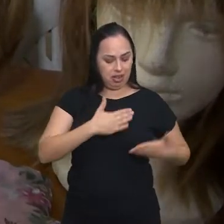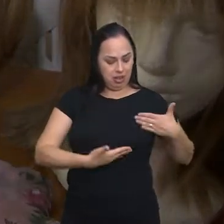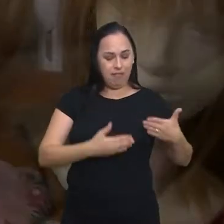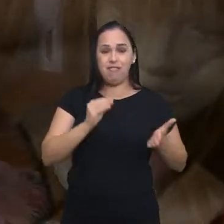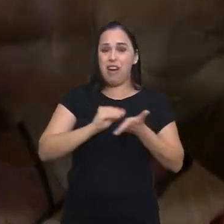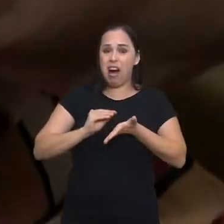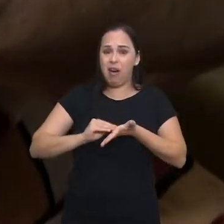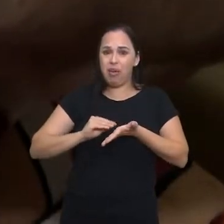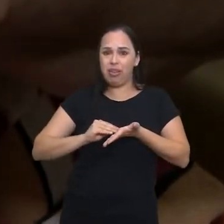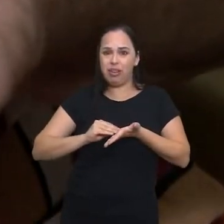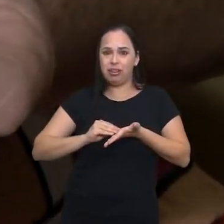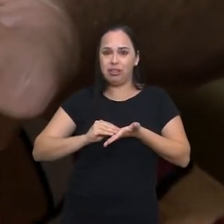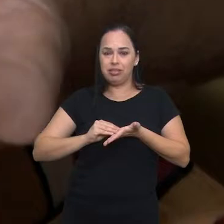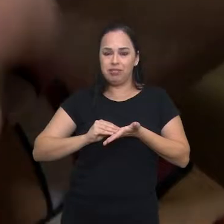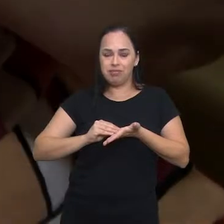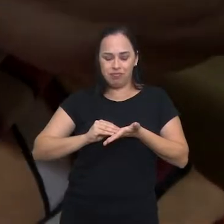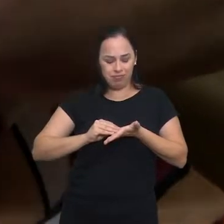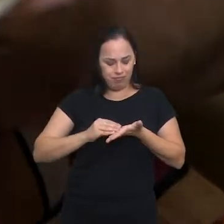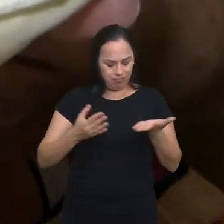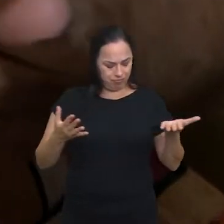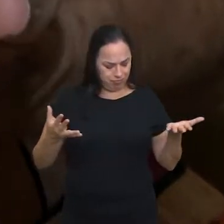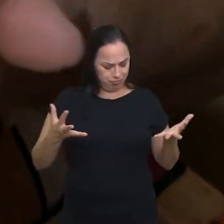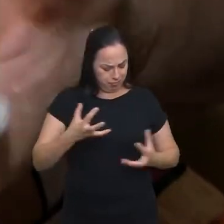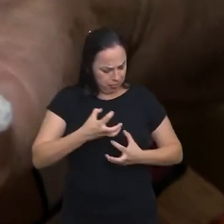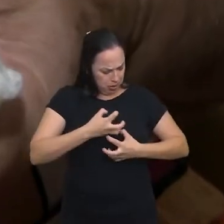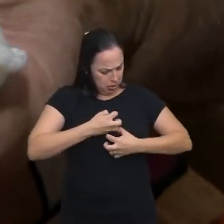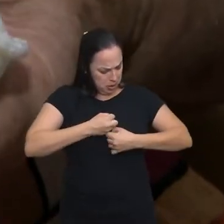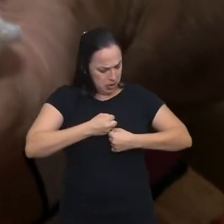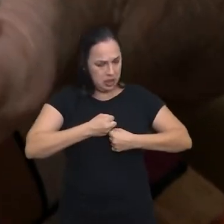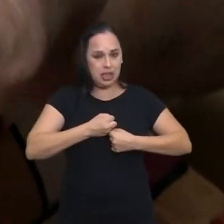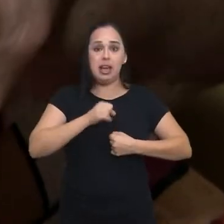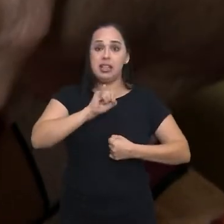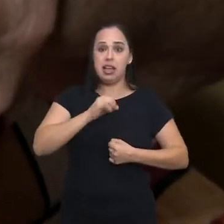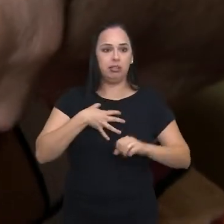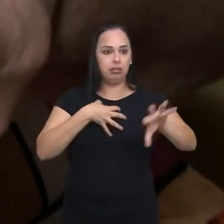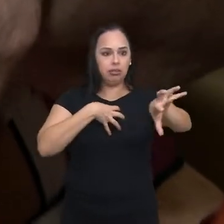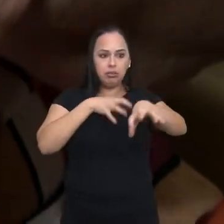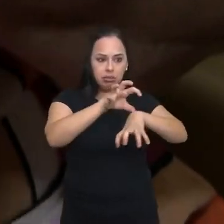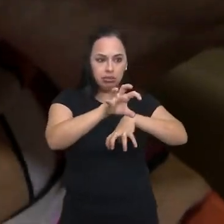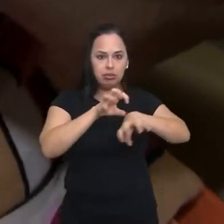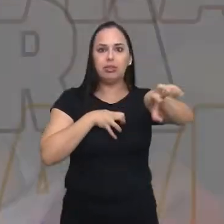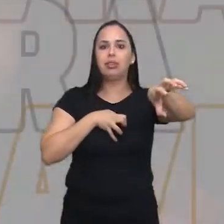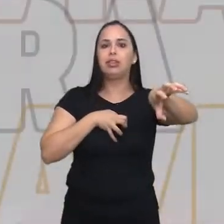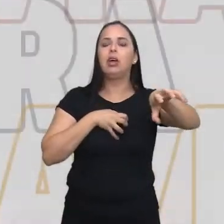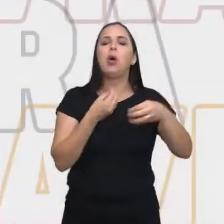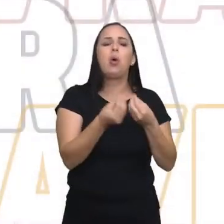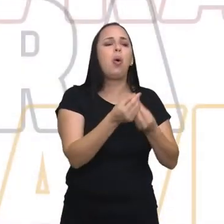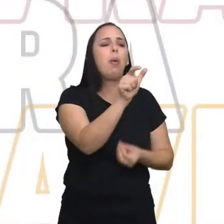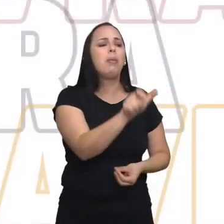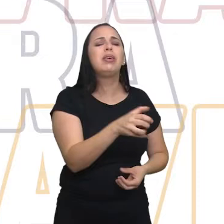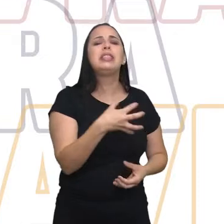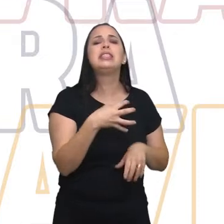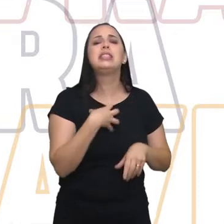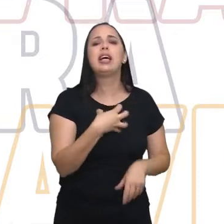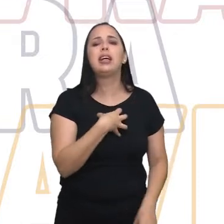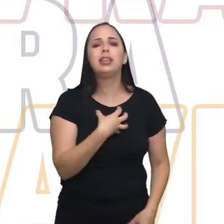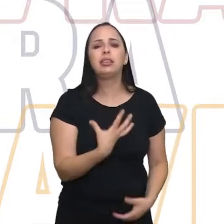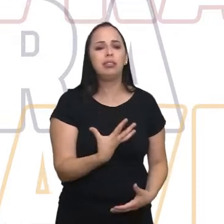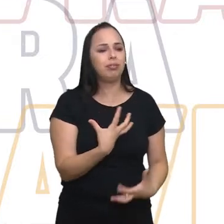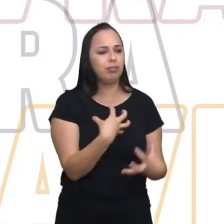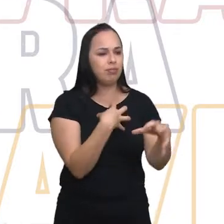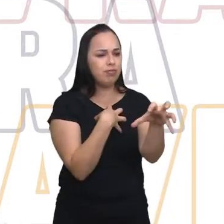me colocando no lugar de uma paciente sem o seio, eu fico imaginando como que eu me sentiria. Então, essa